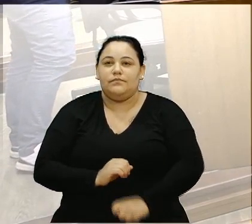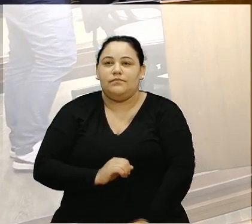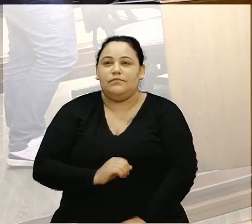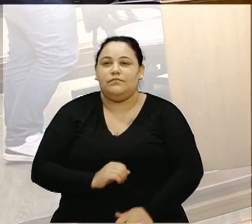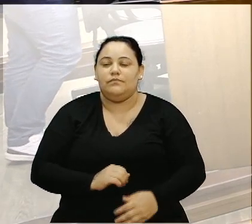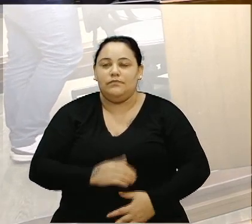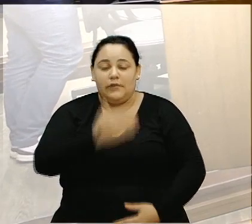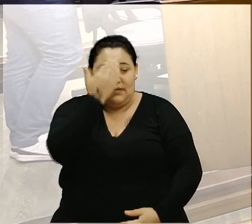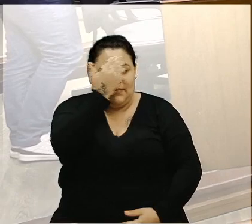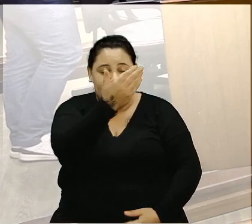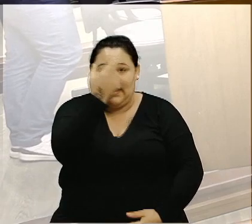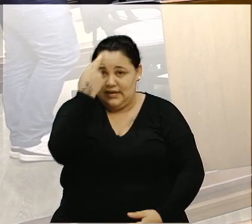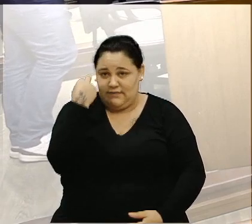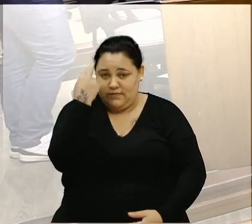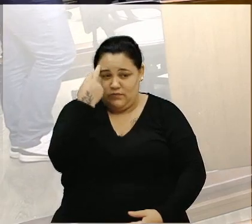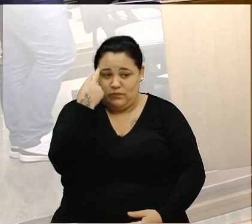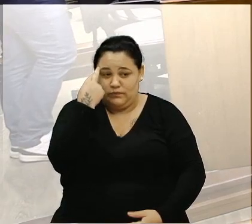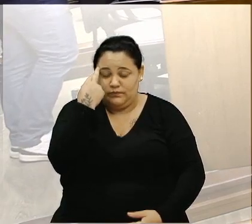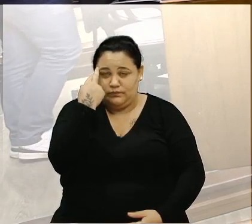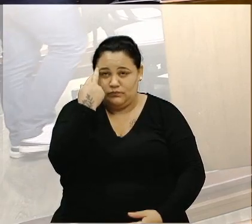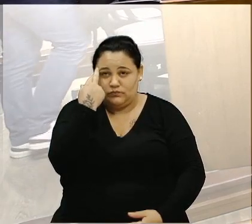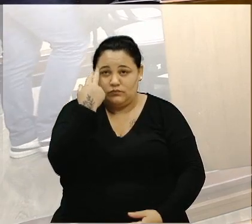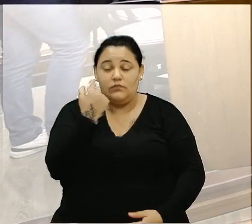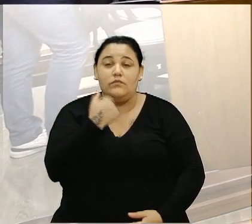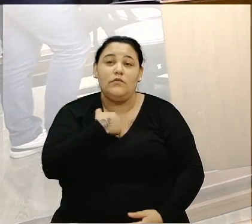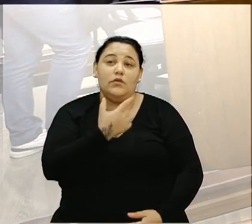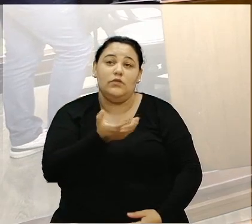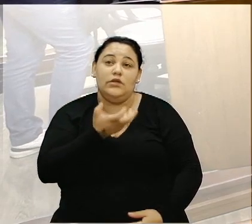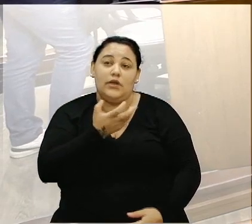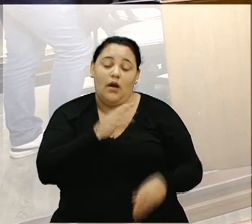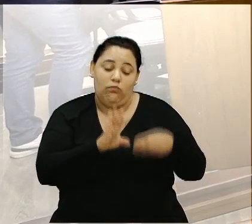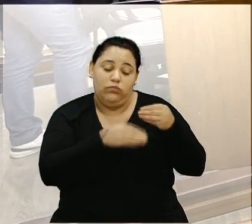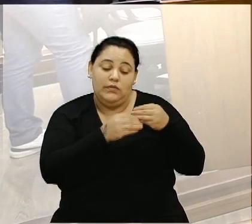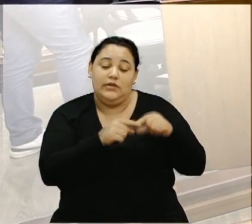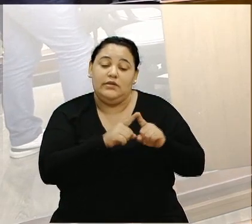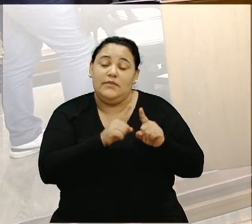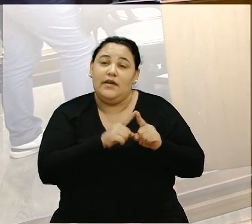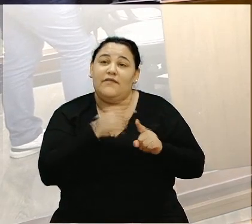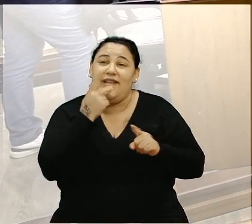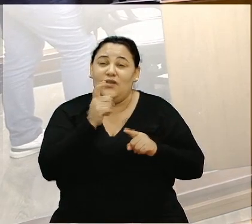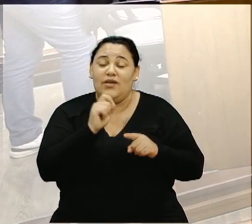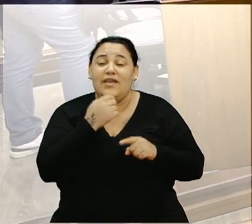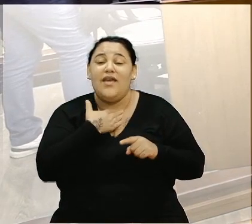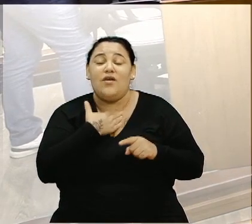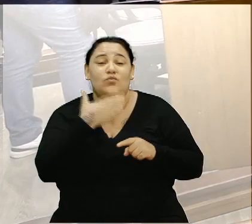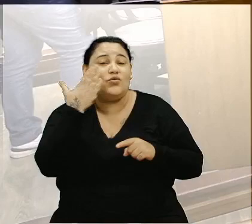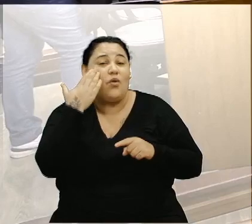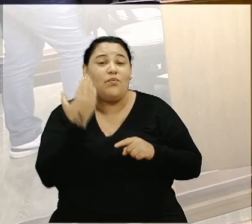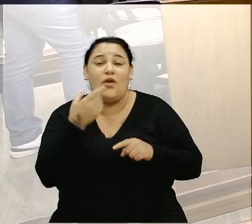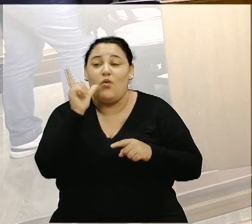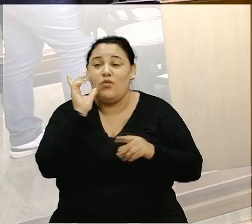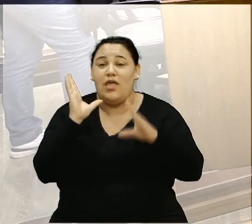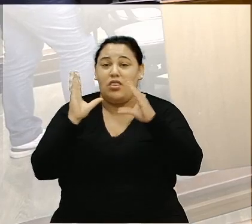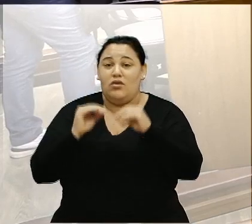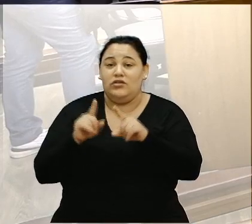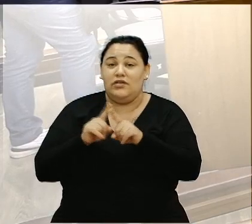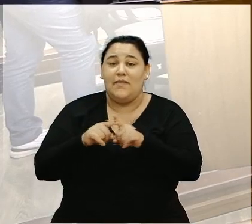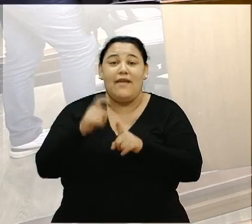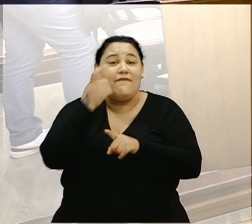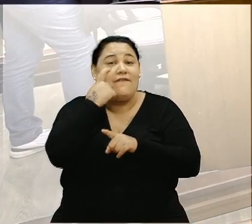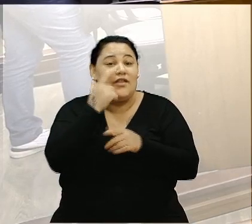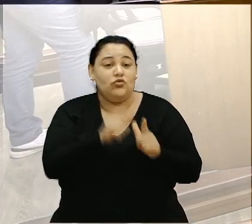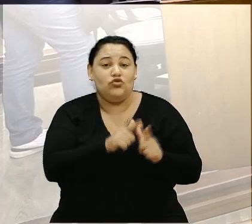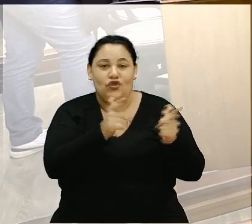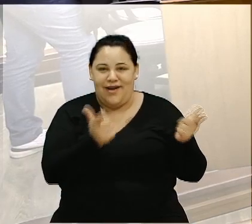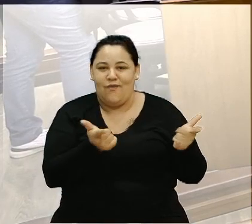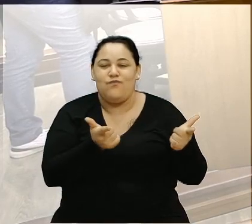Obrigado, vereador Rafael. E eu queria contribuir dizendo que eu fiquei sabendo ontem à noite, assistindo o jornal,